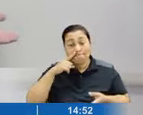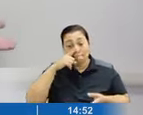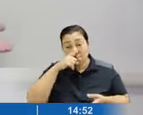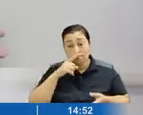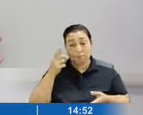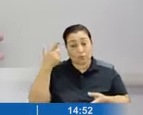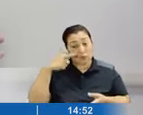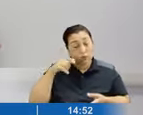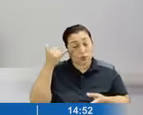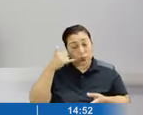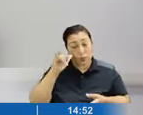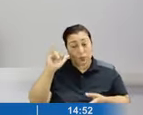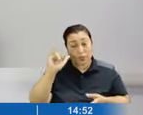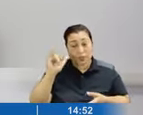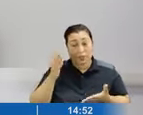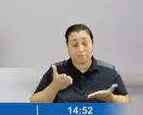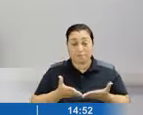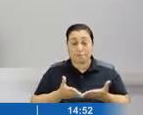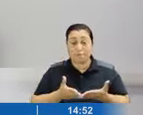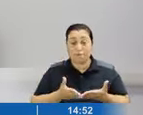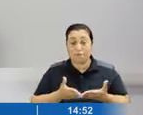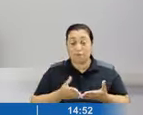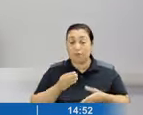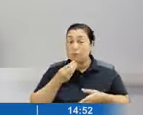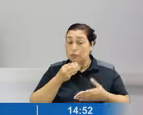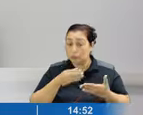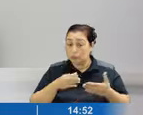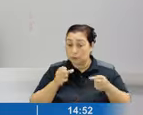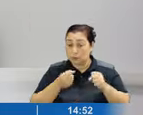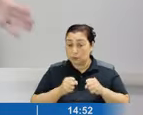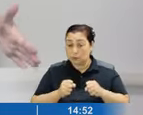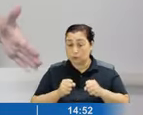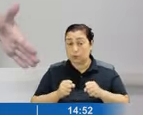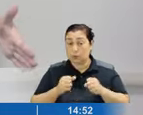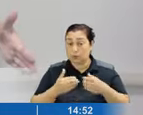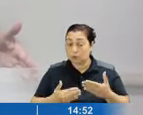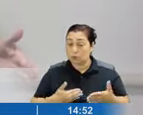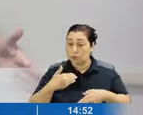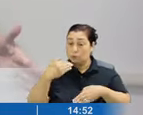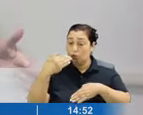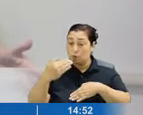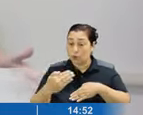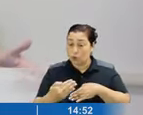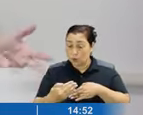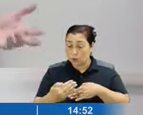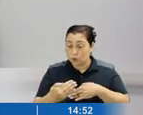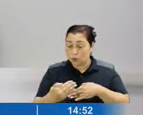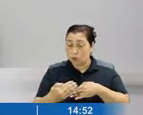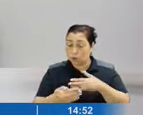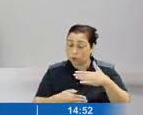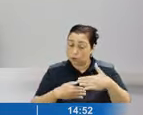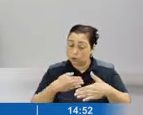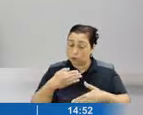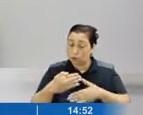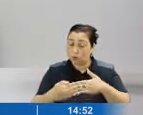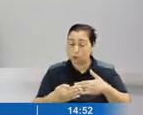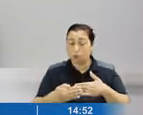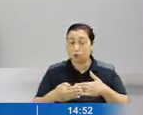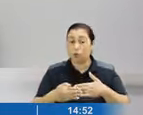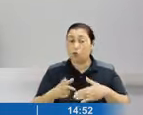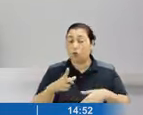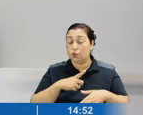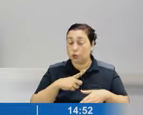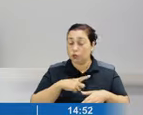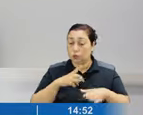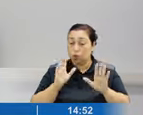que eu não consigo evitar, né? E o pior, eu posso, então, passar isso para os meus descendentes. Então, devemos tomar